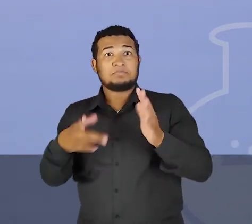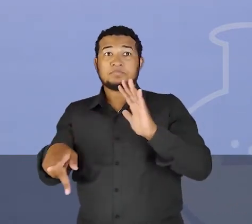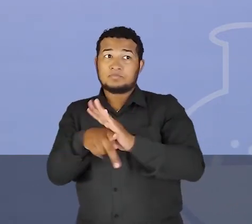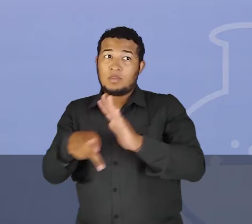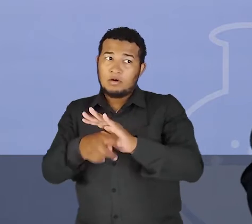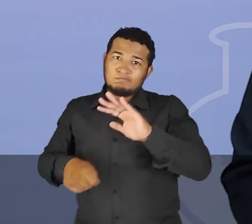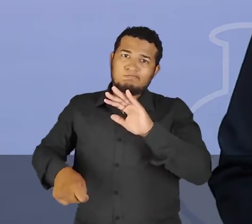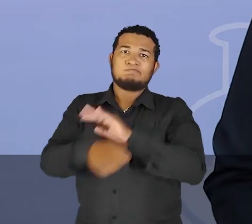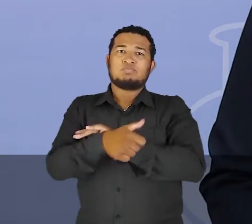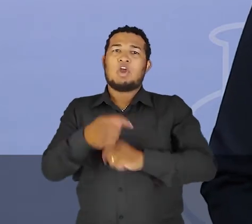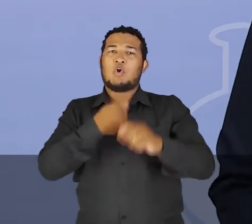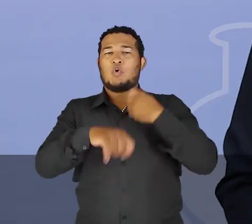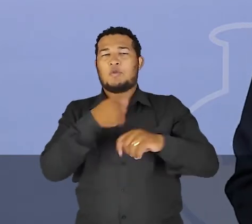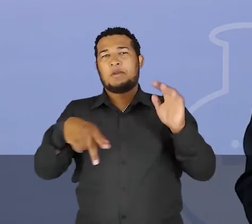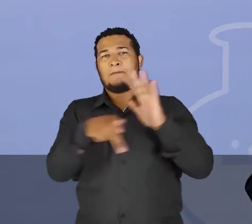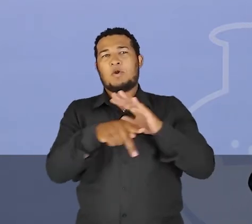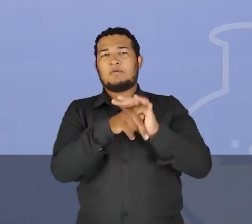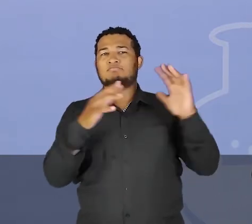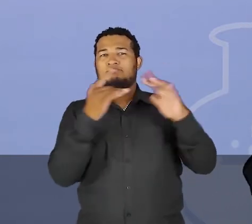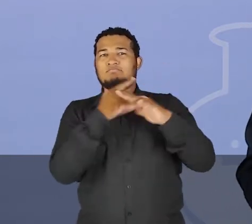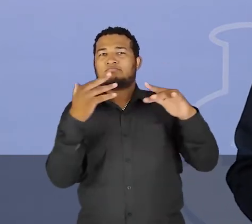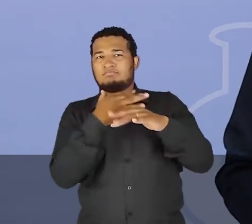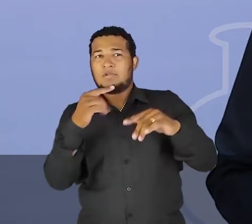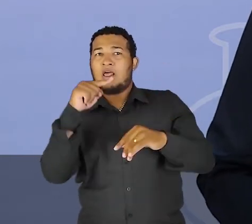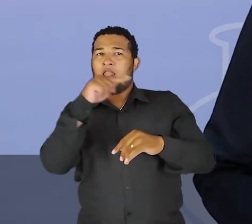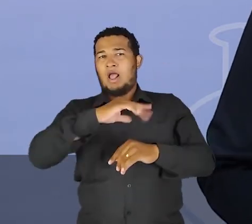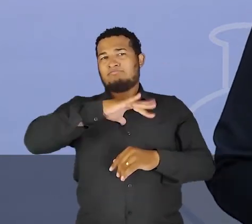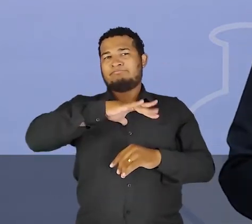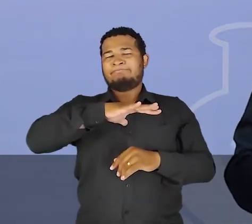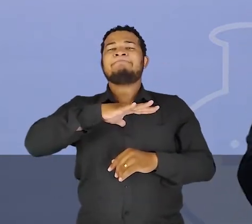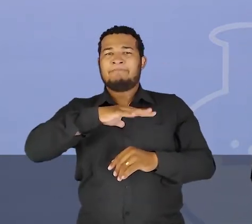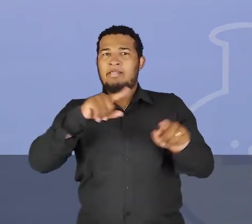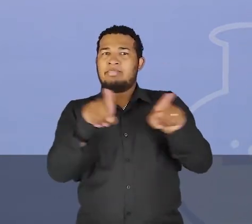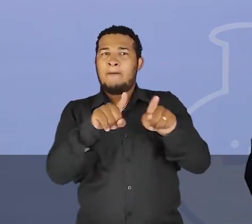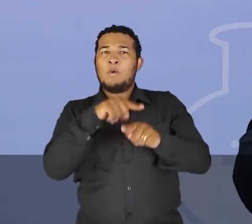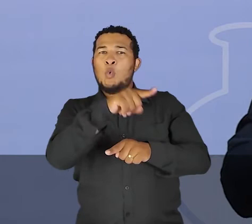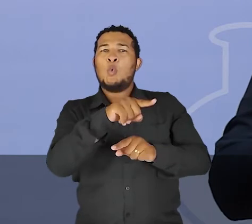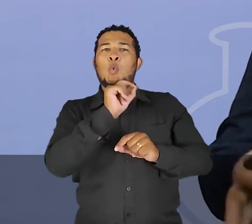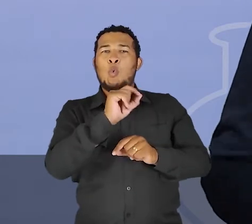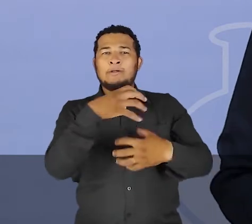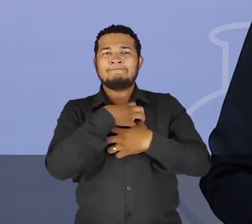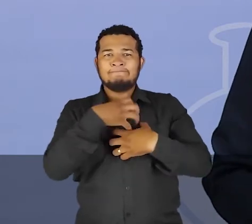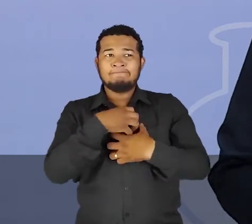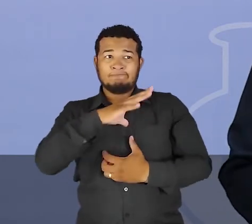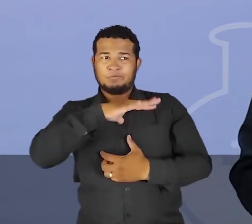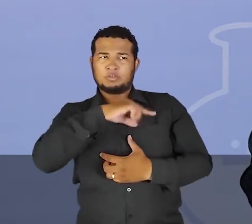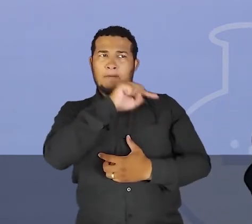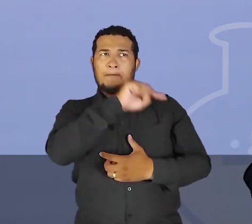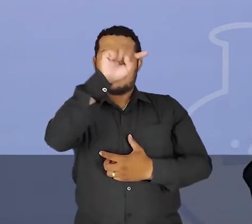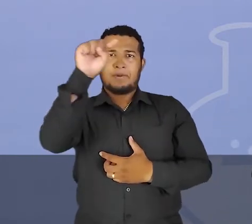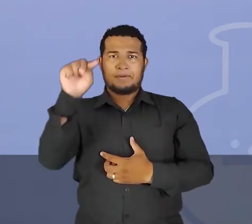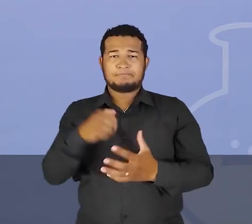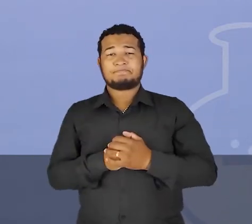a economia da região metropolitana, da região ali dos grandes centros.